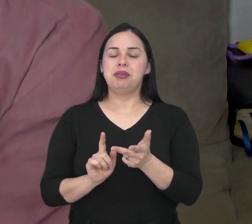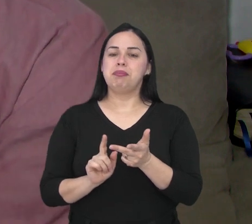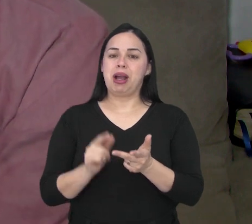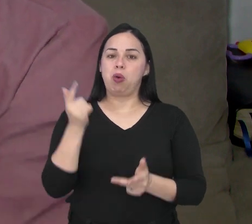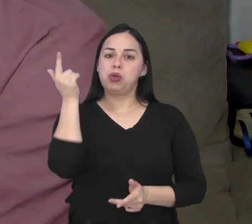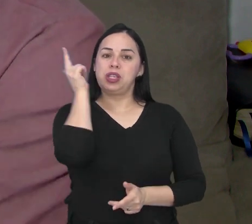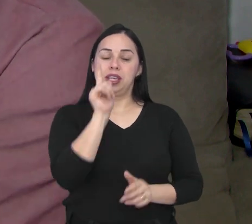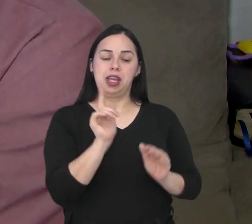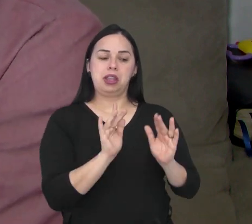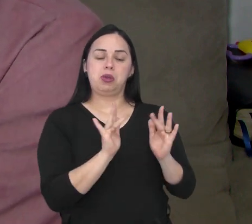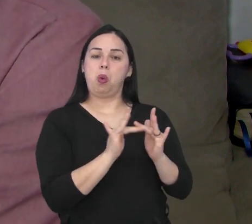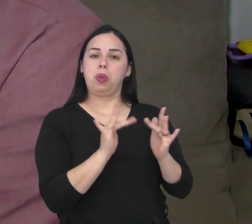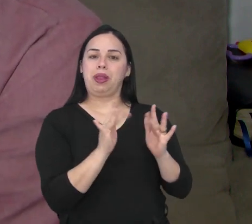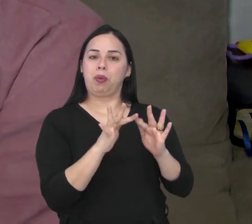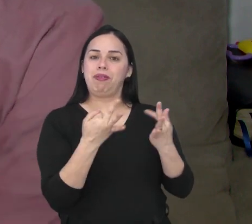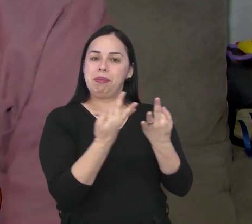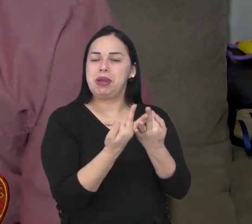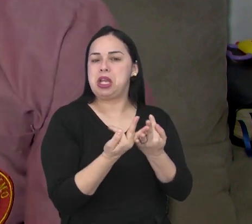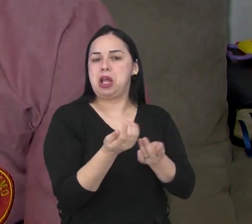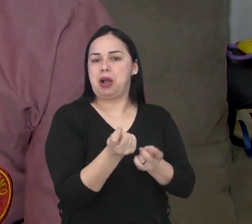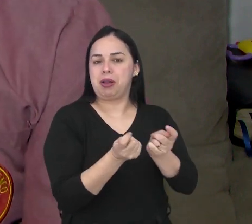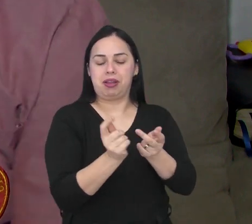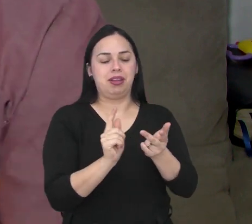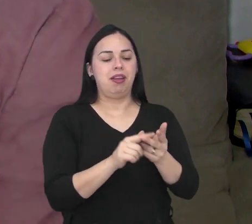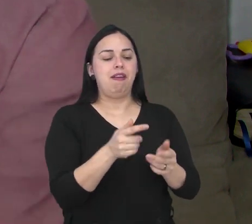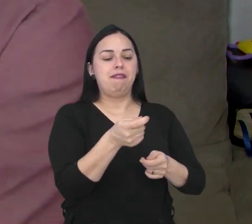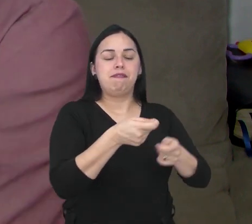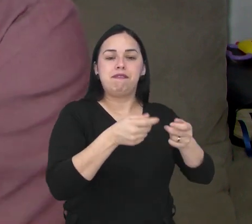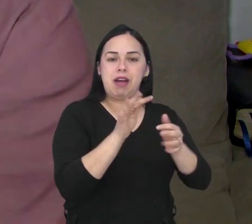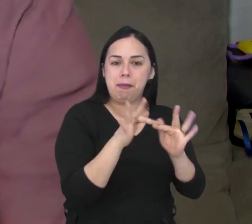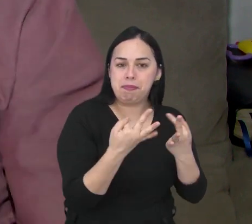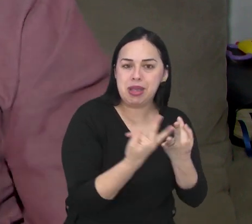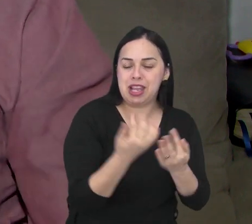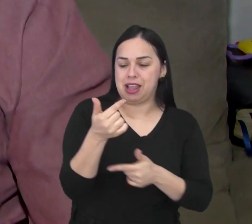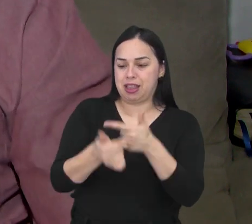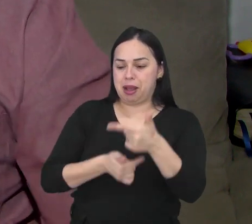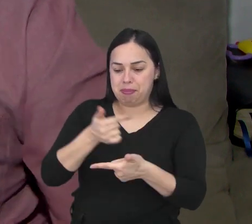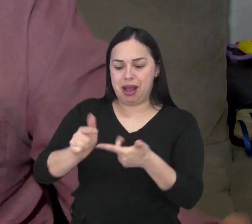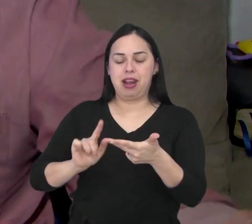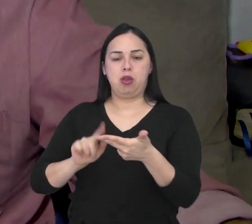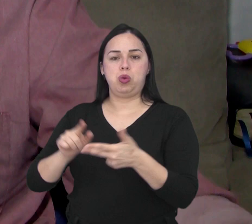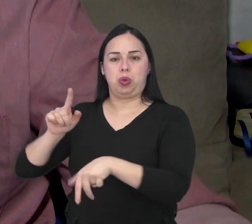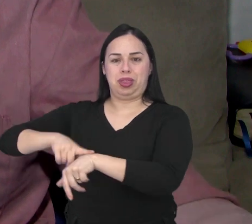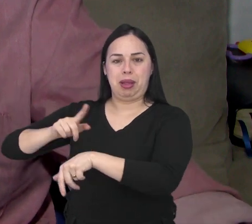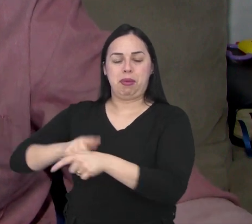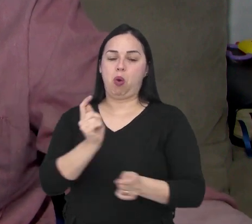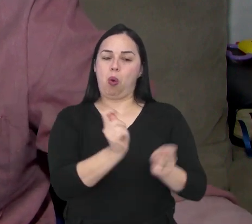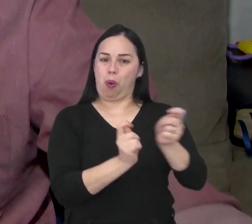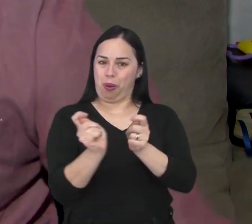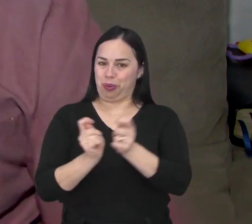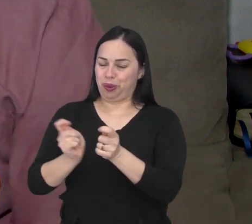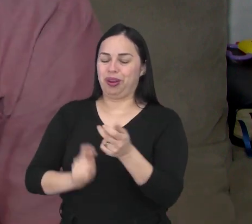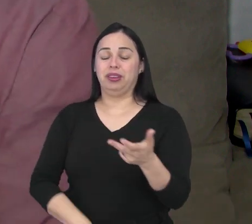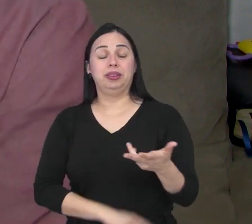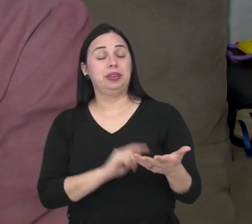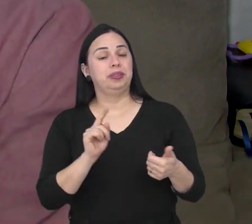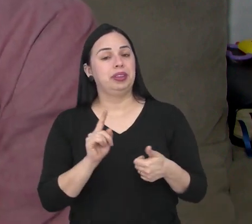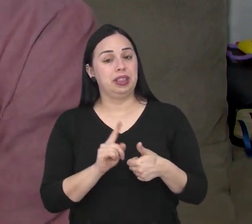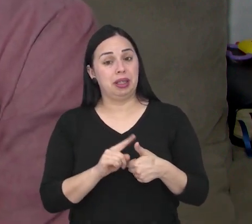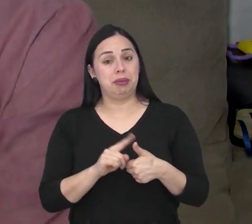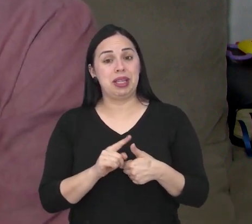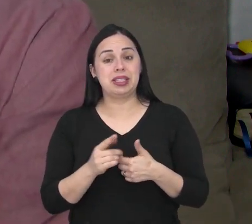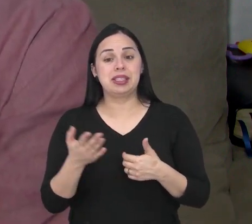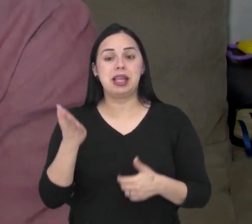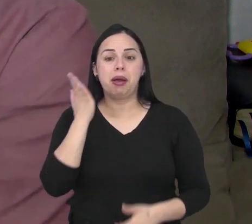tem mais tempo de passar com a sua família, você consegue administrar família, emprego e o tempo. Você